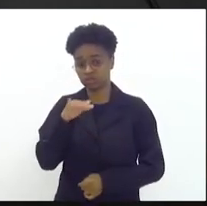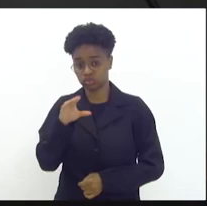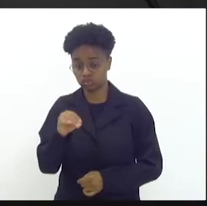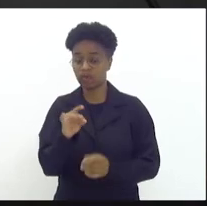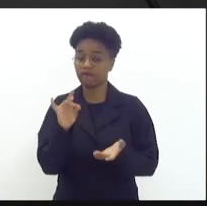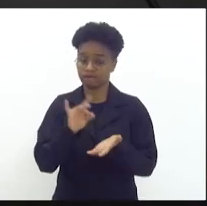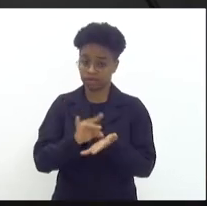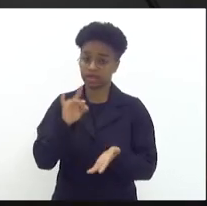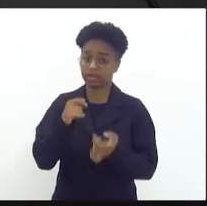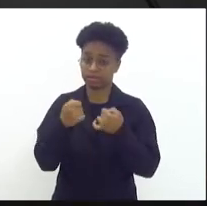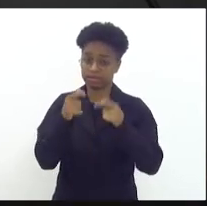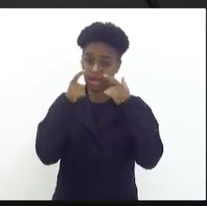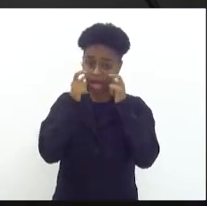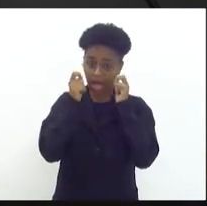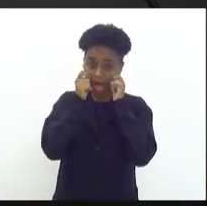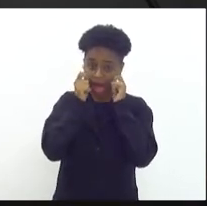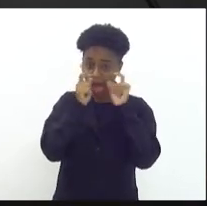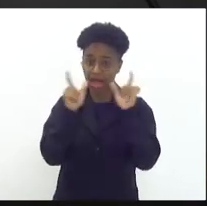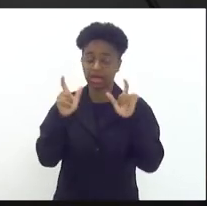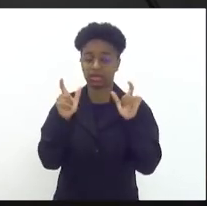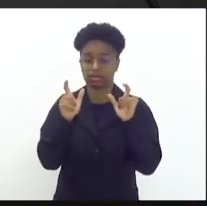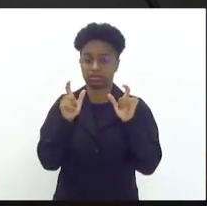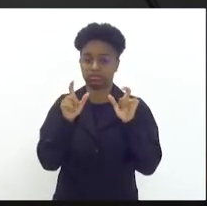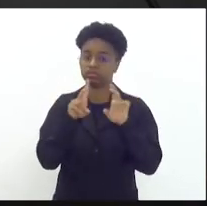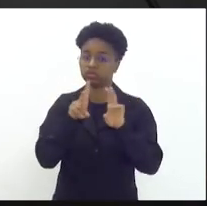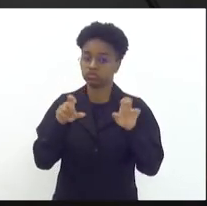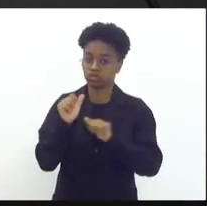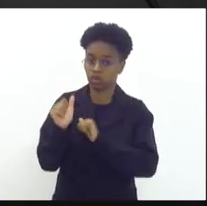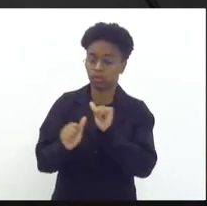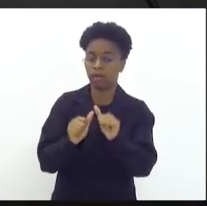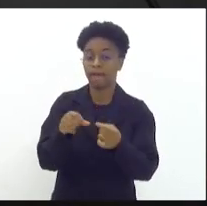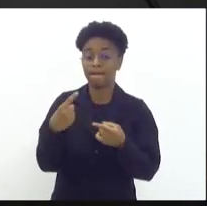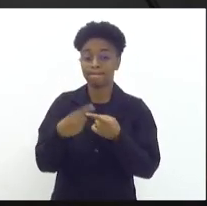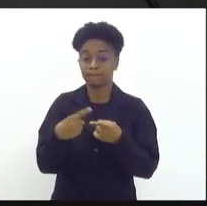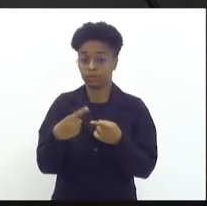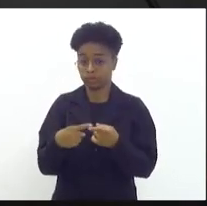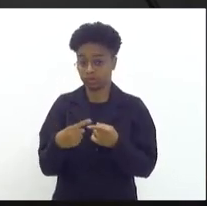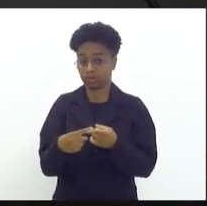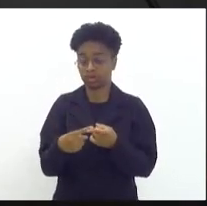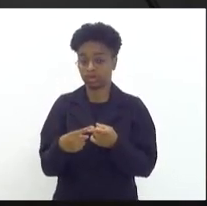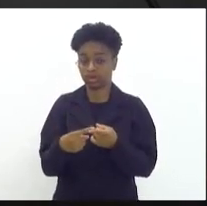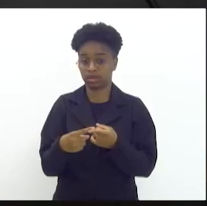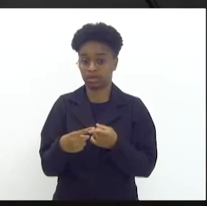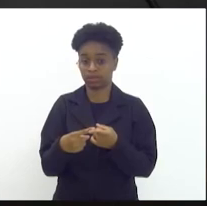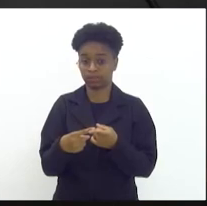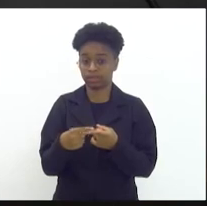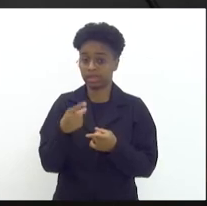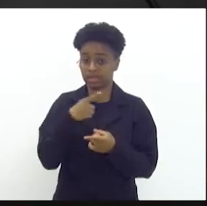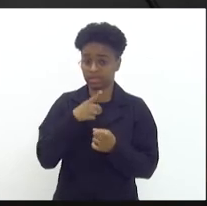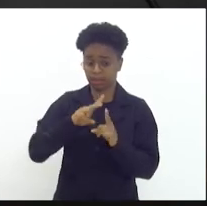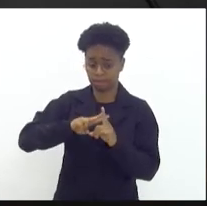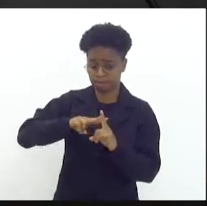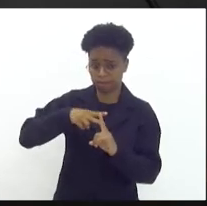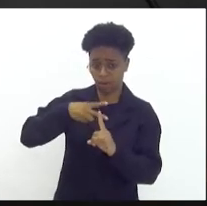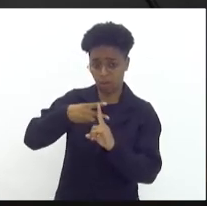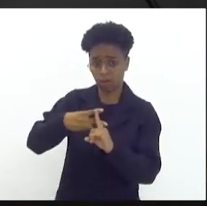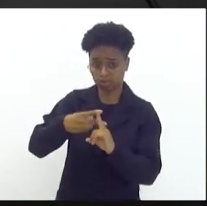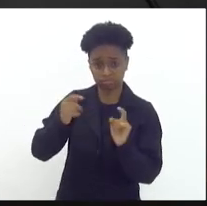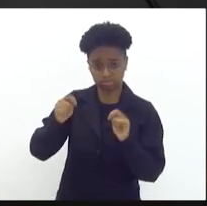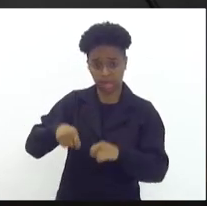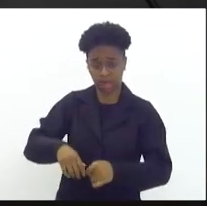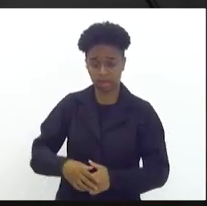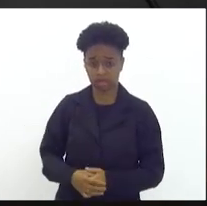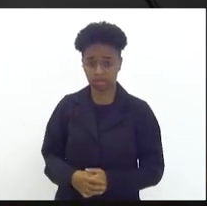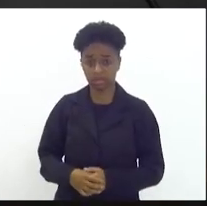tem que ter mais Alerta com essa reforma né porque a probabilidade dele ter a sua carga aumentada é grande